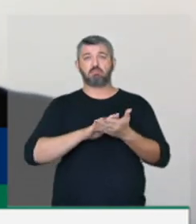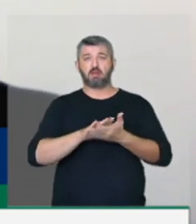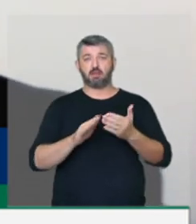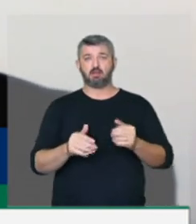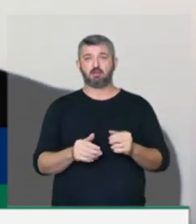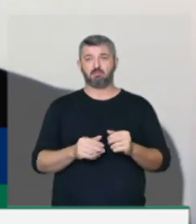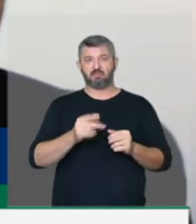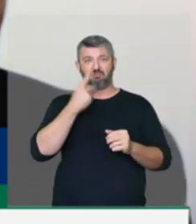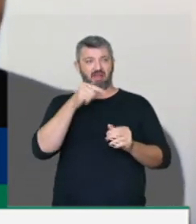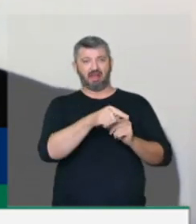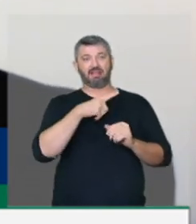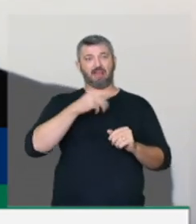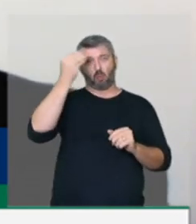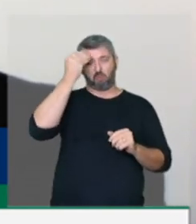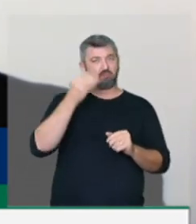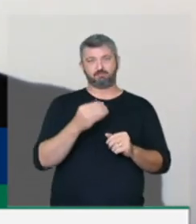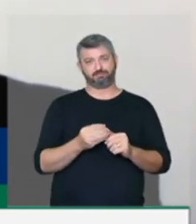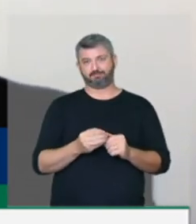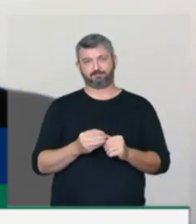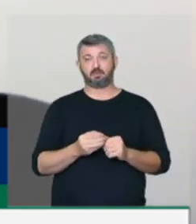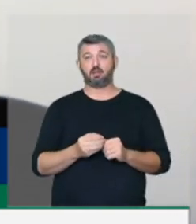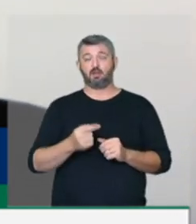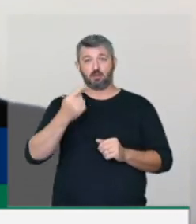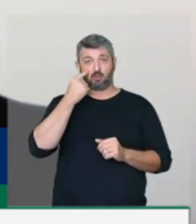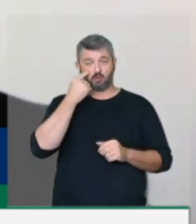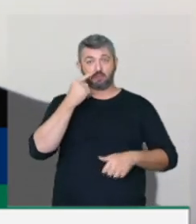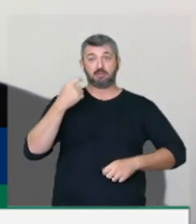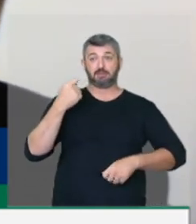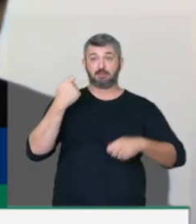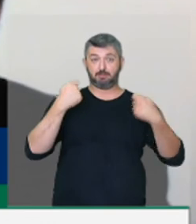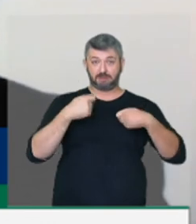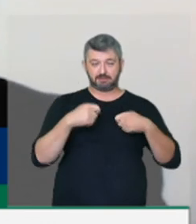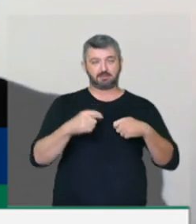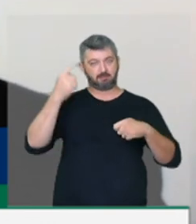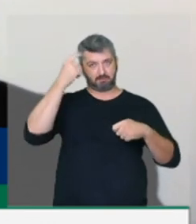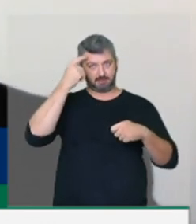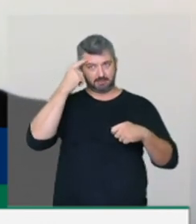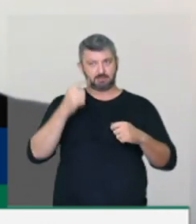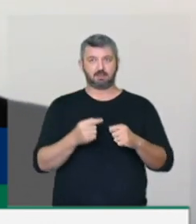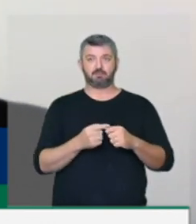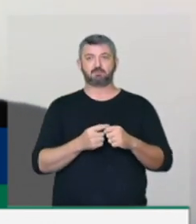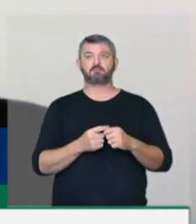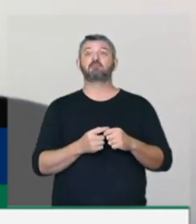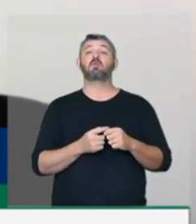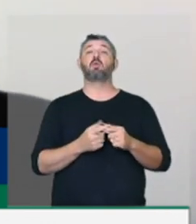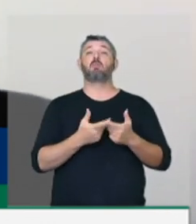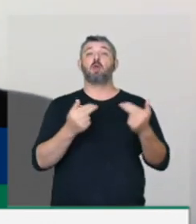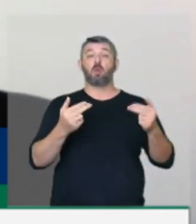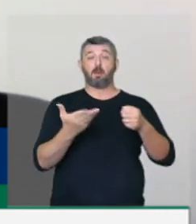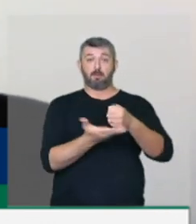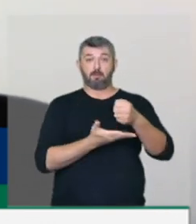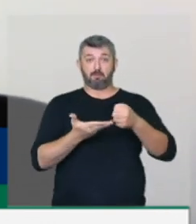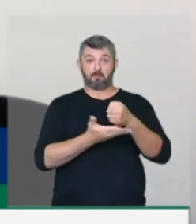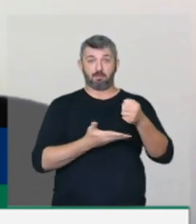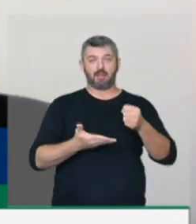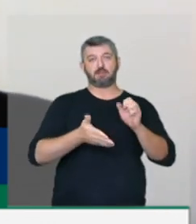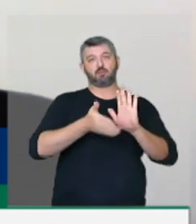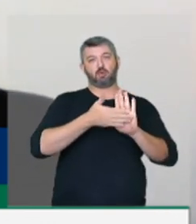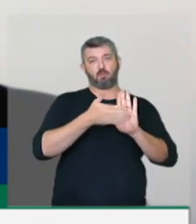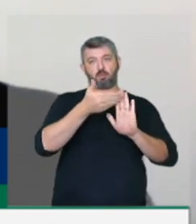haja um correto concatenamento de ideias, se faz necessário resgatar o instrumento que serviu de base para a